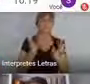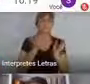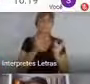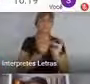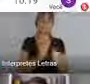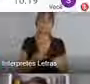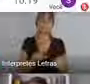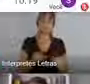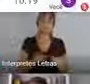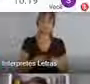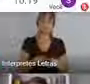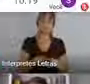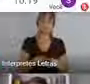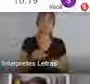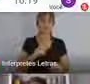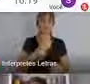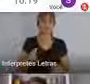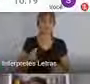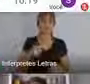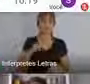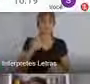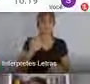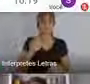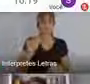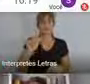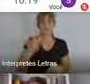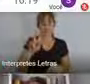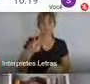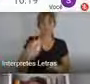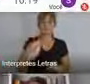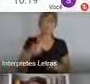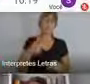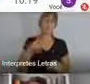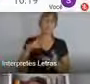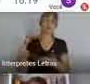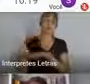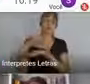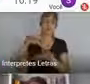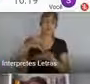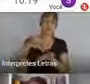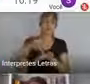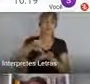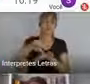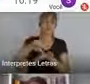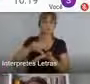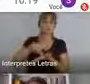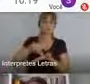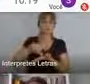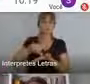já apresentou, né, sou professora adjunta do campus de Paragominas, sou também da casa, da UFRA,